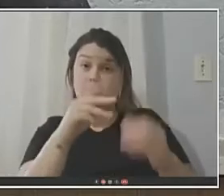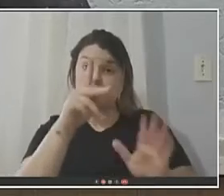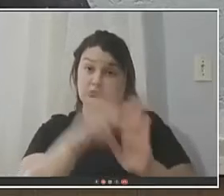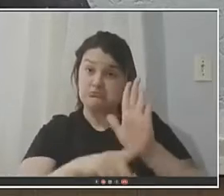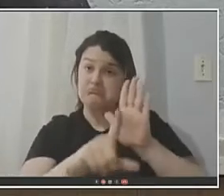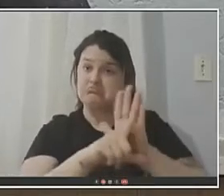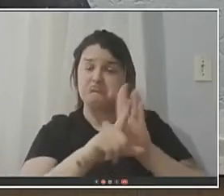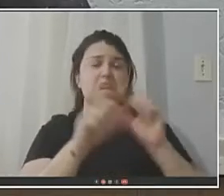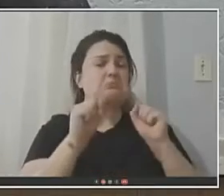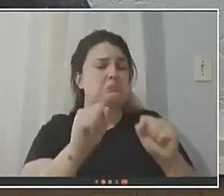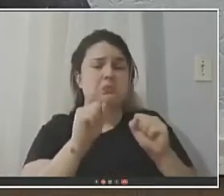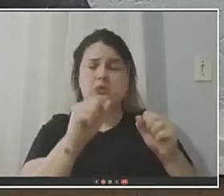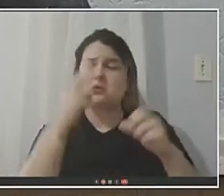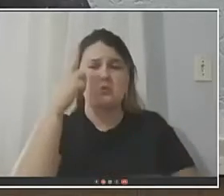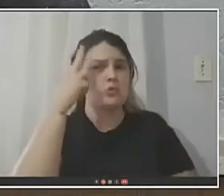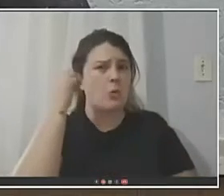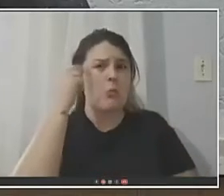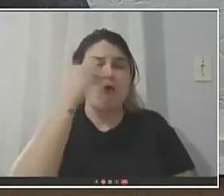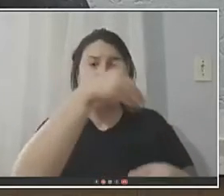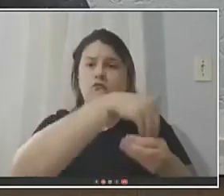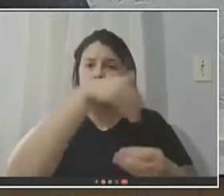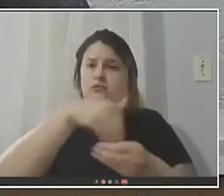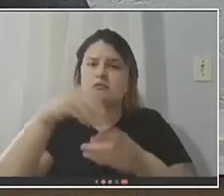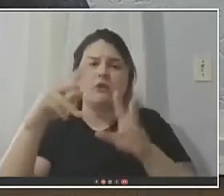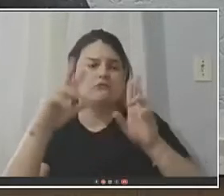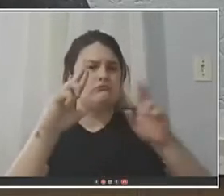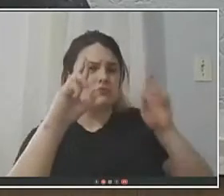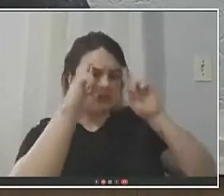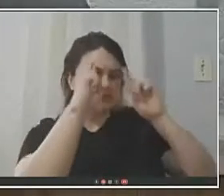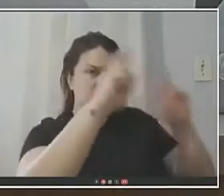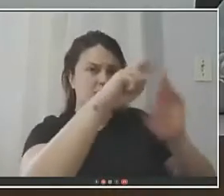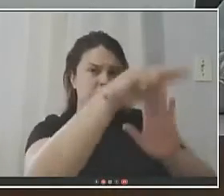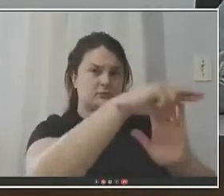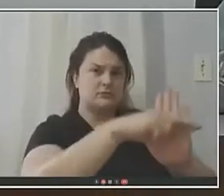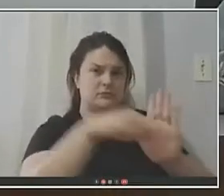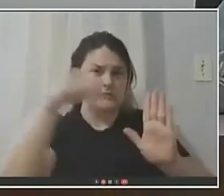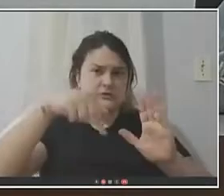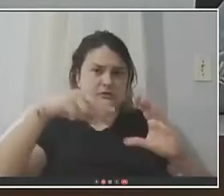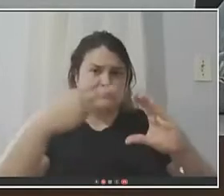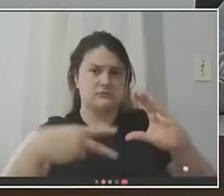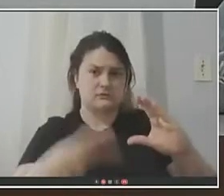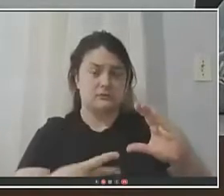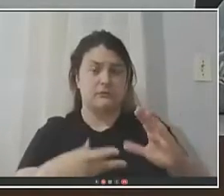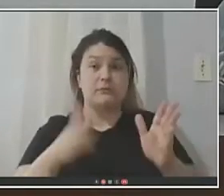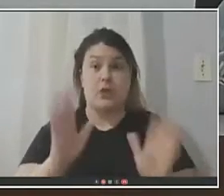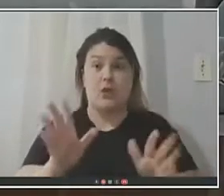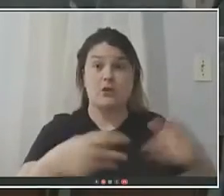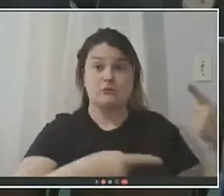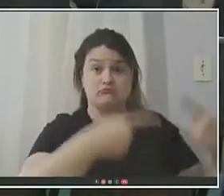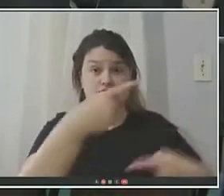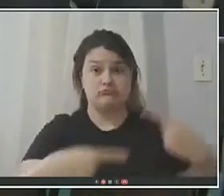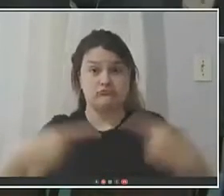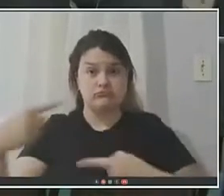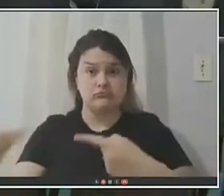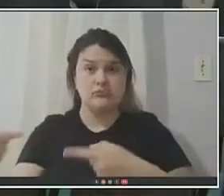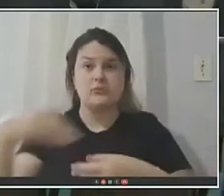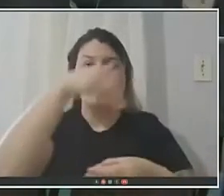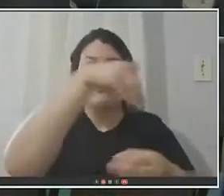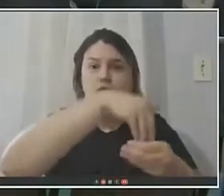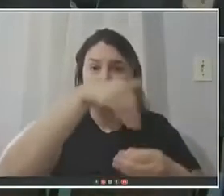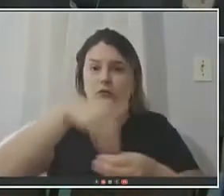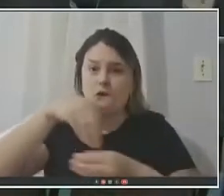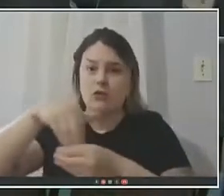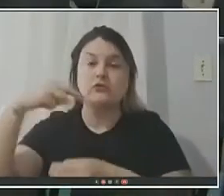mesmo seguir para a votação conforme o regimento interno é o parecer. Em discussão. Em votação, senhores